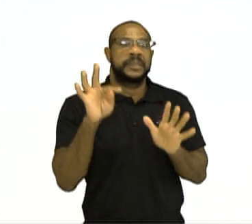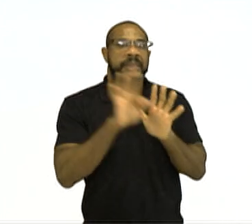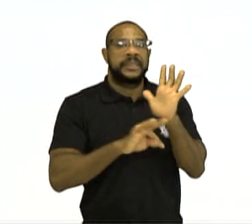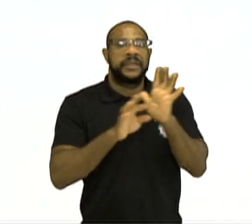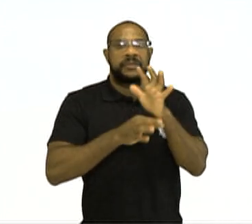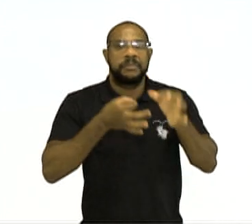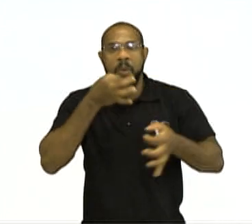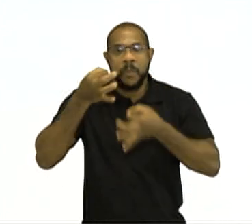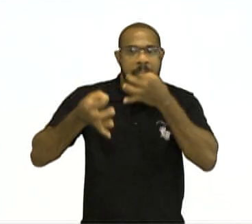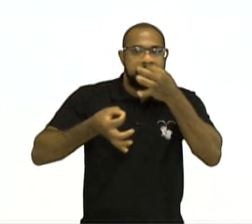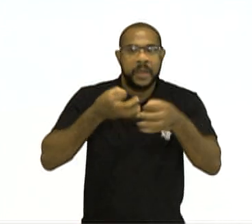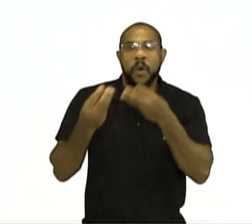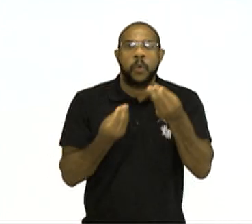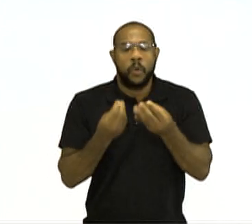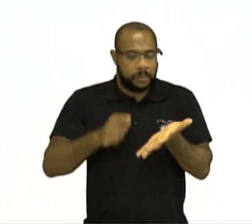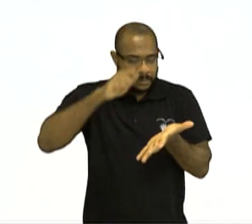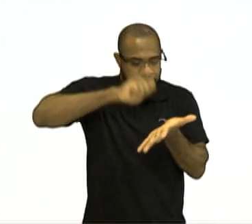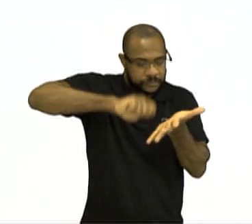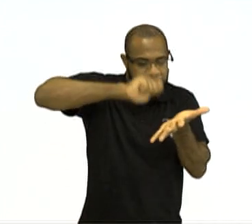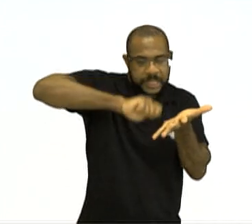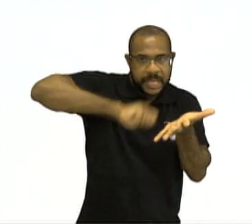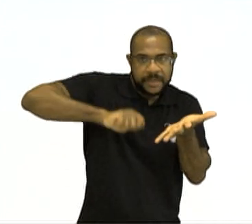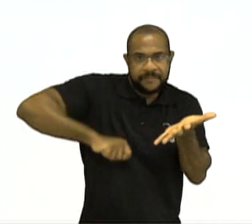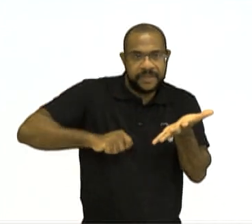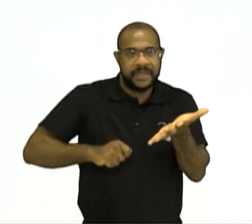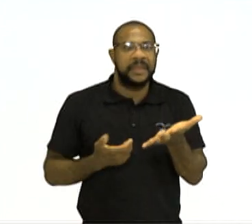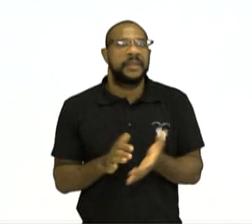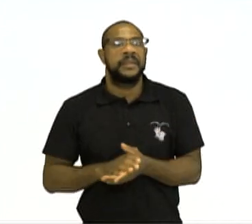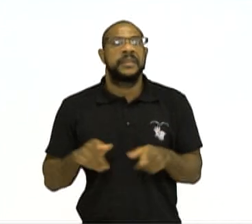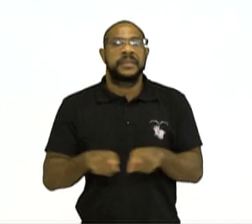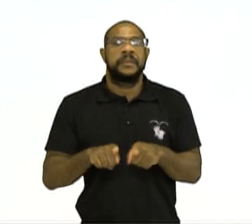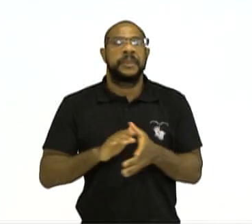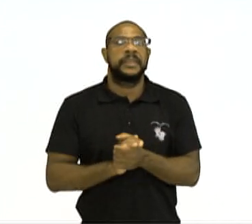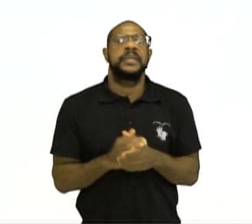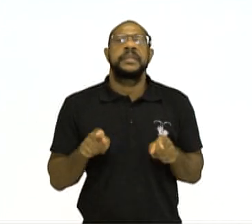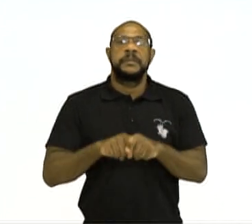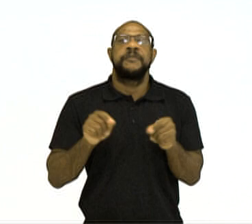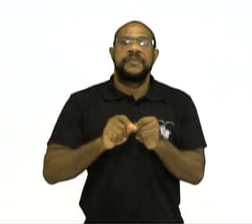técnicas argumentativas para a escrita deste gênero, produzimos um